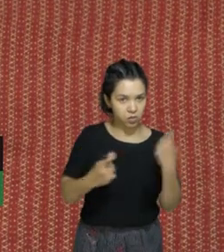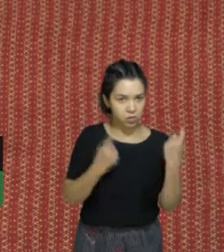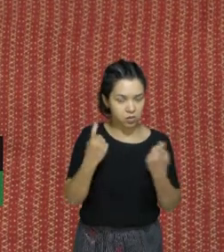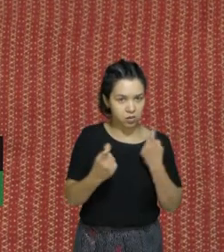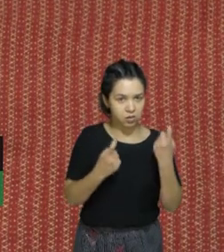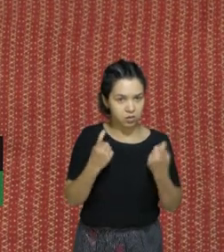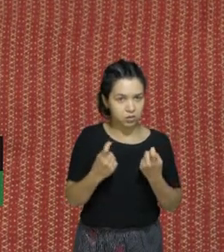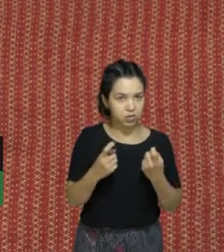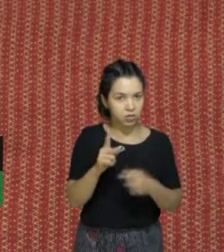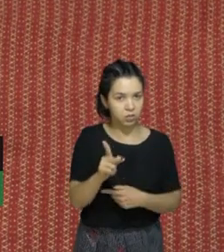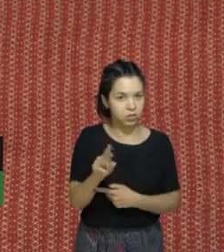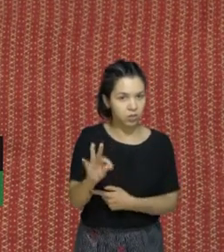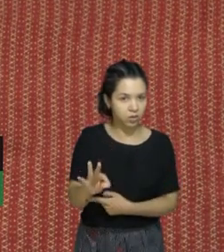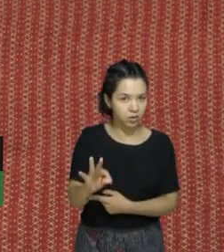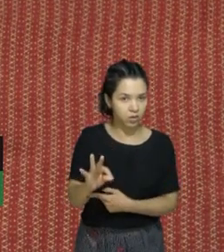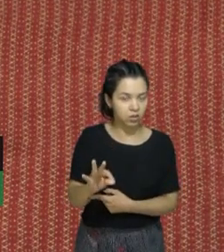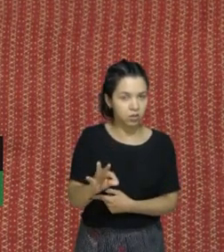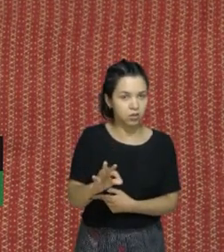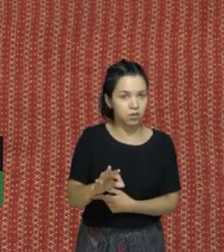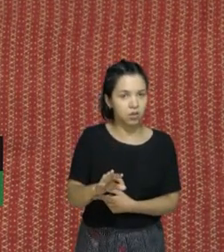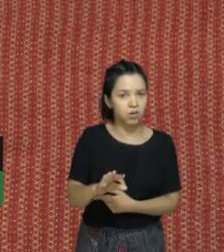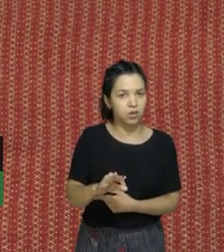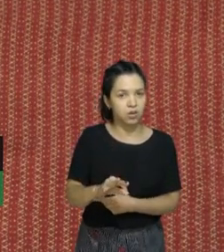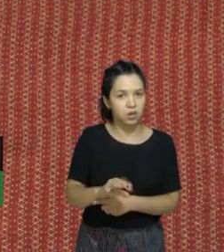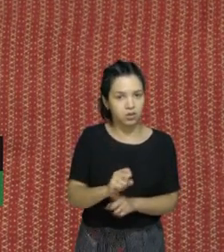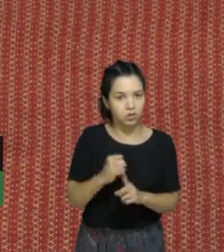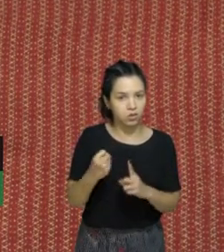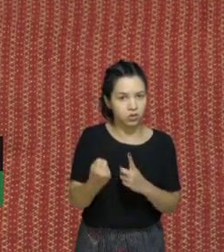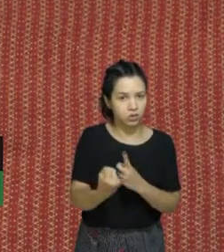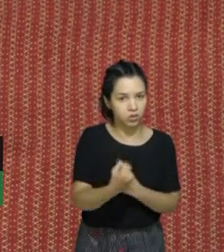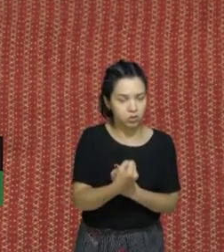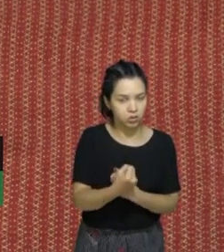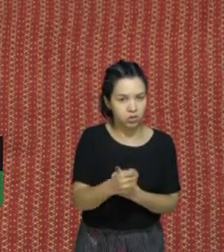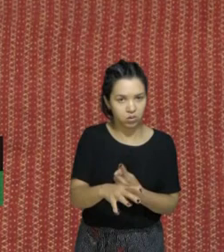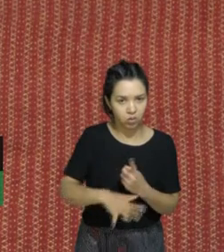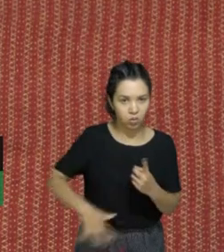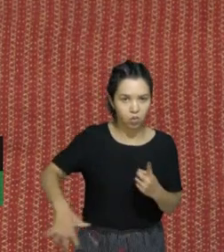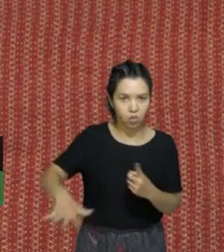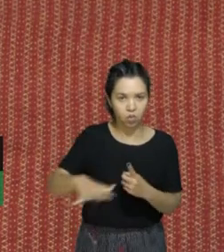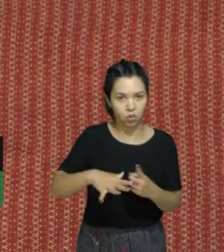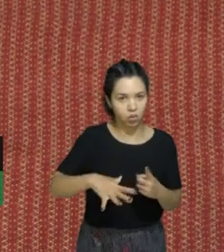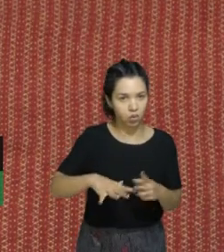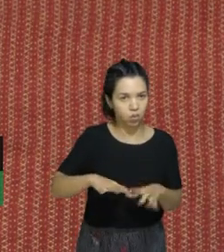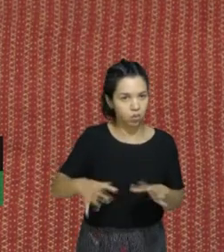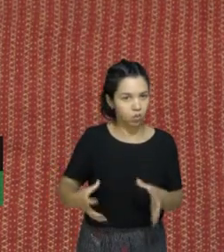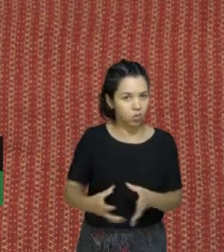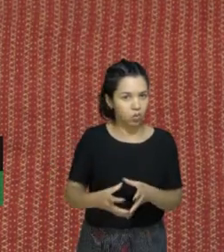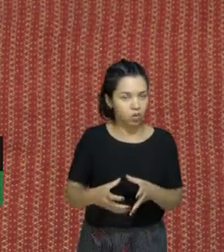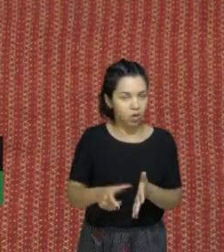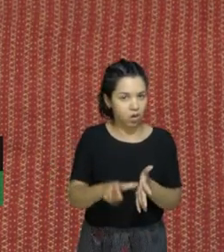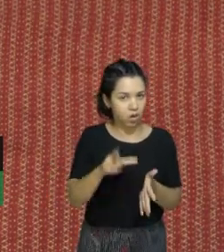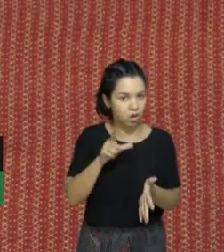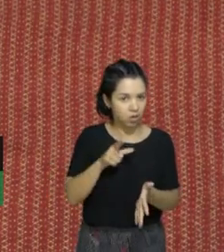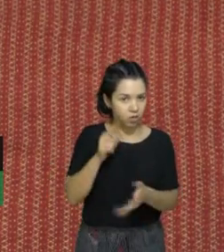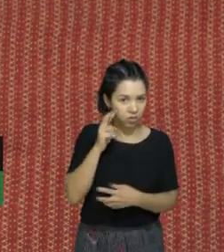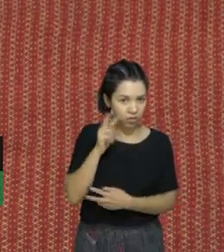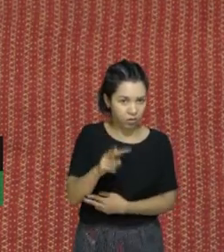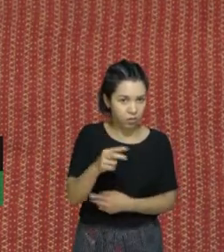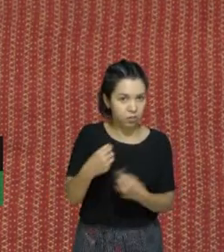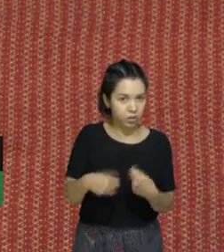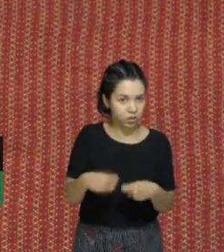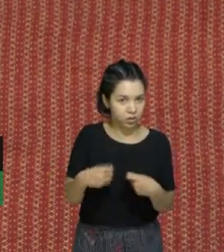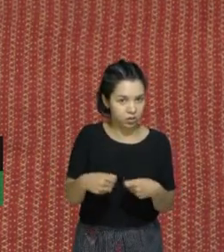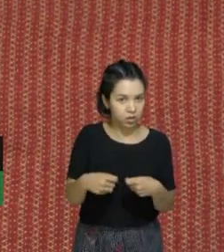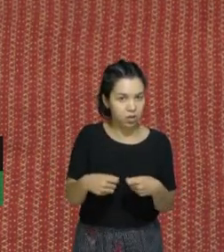em socializar, né? E trazer todo mundo para uma realidade. Antes, para você ver um espetáculo desse aí, você tinha que estar passando por uma